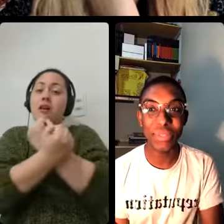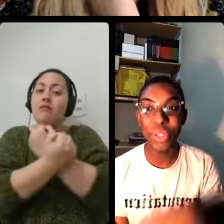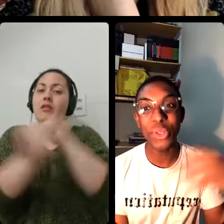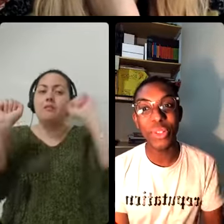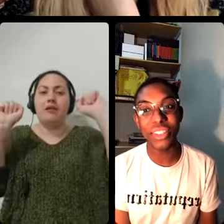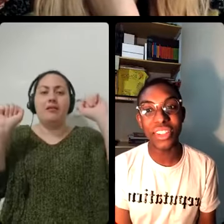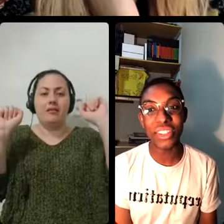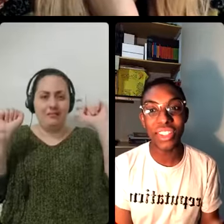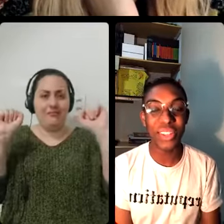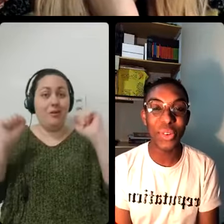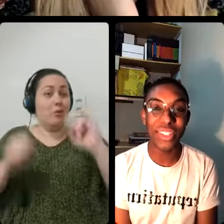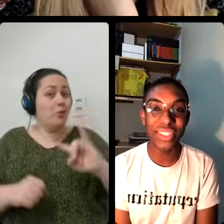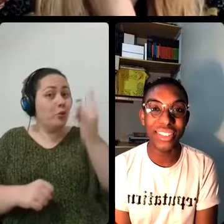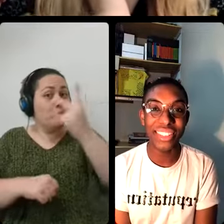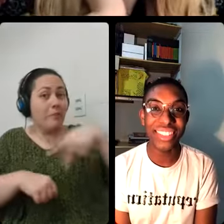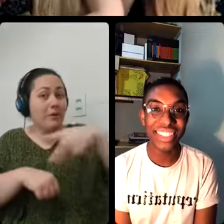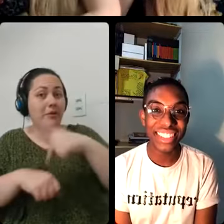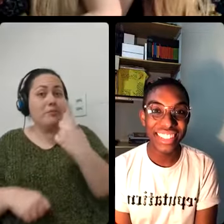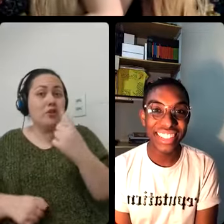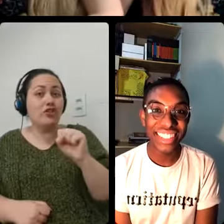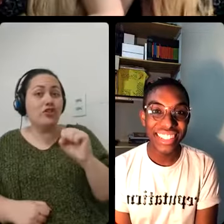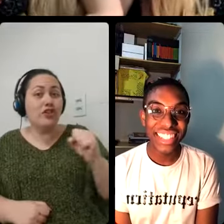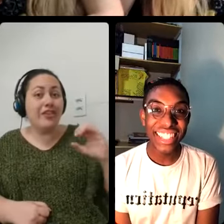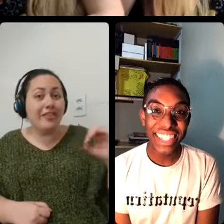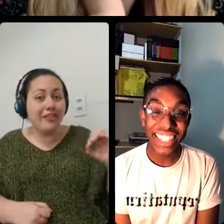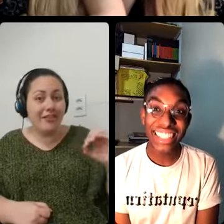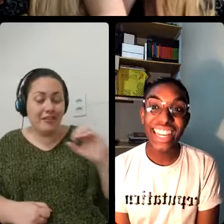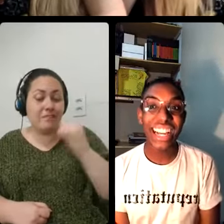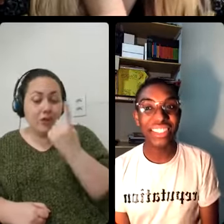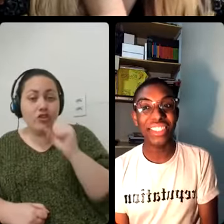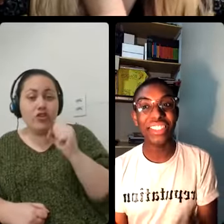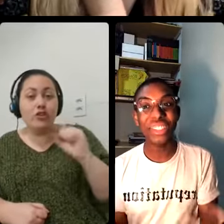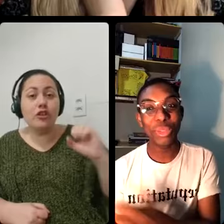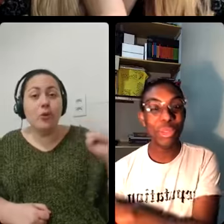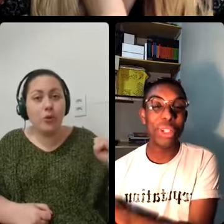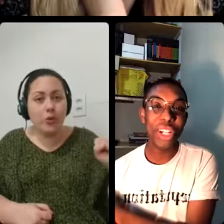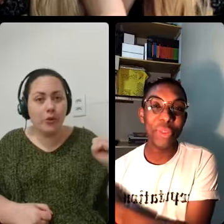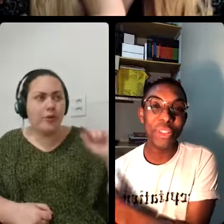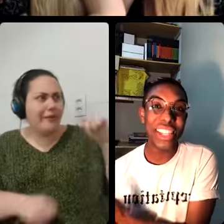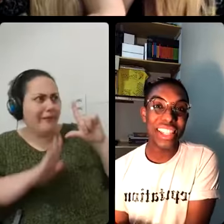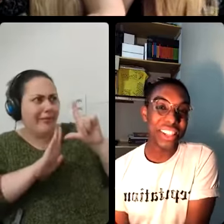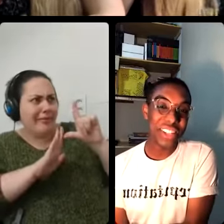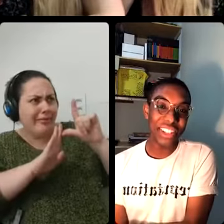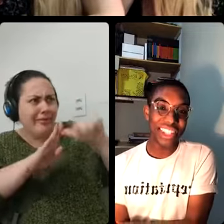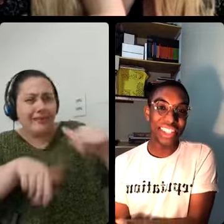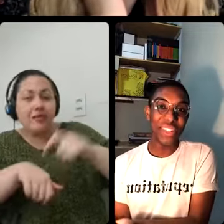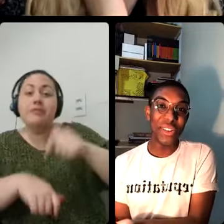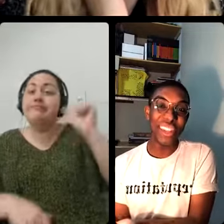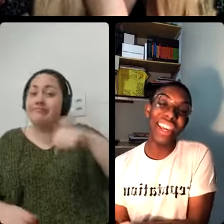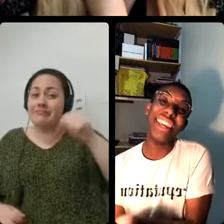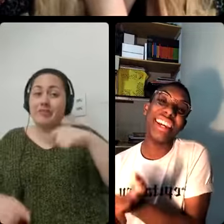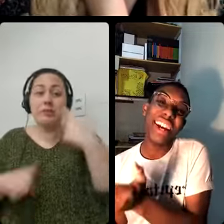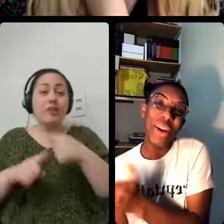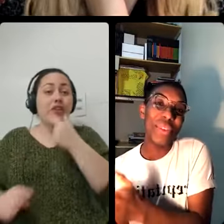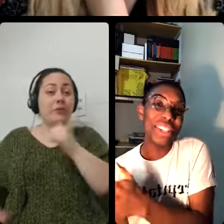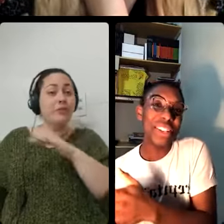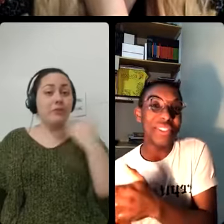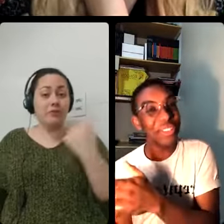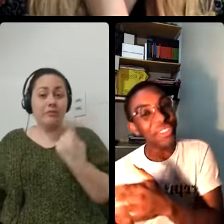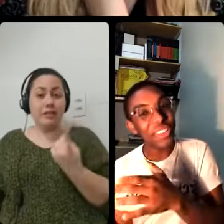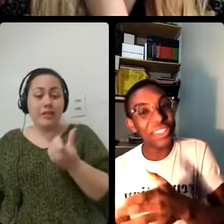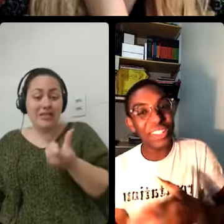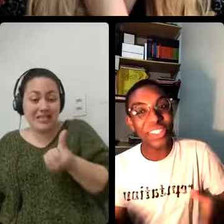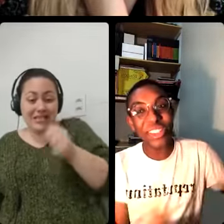assim, foi em E 1888. muito tempo depois, né? Exato. Então, assim, o Zumbi morreu em 1695 e aí a